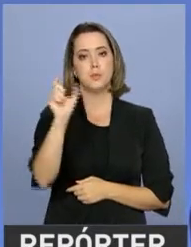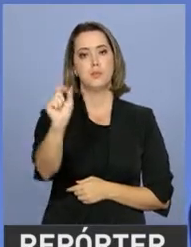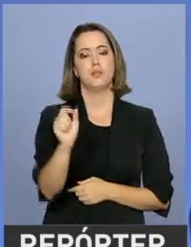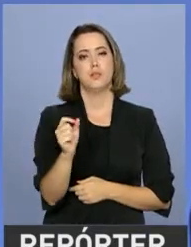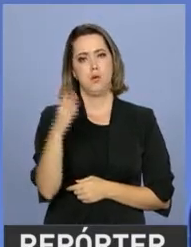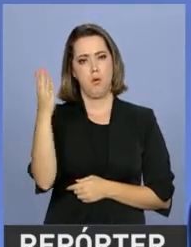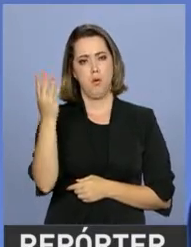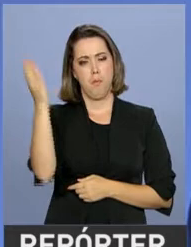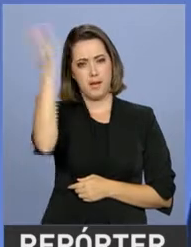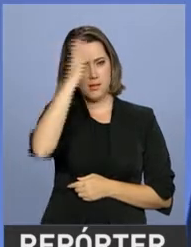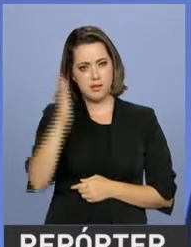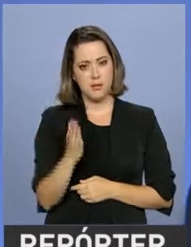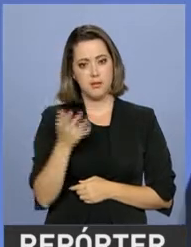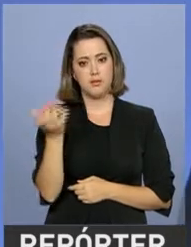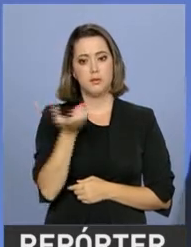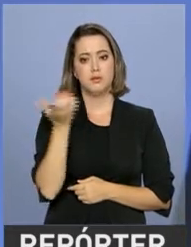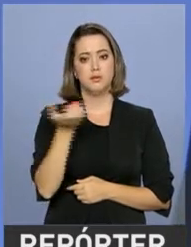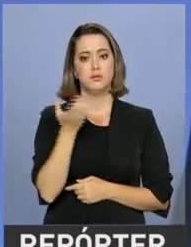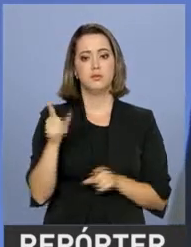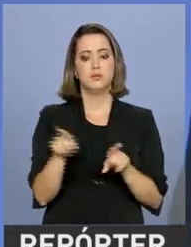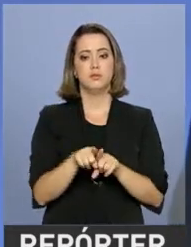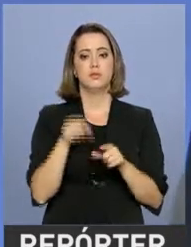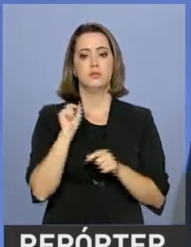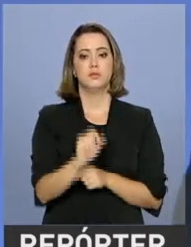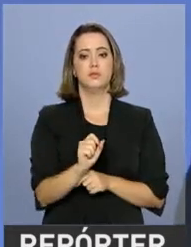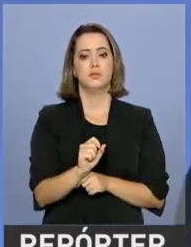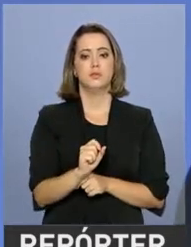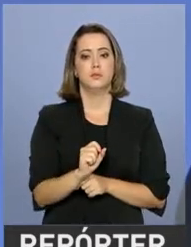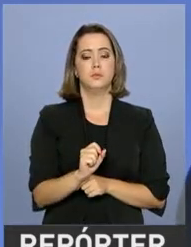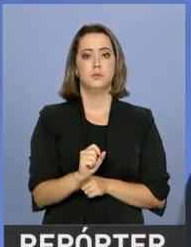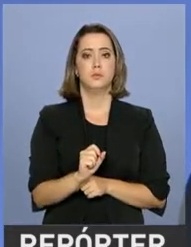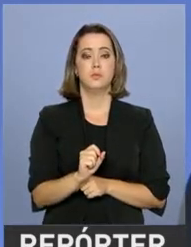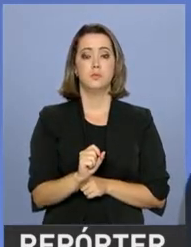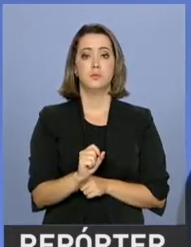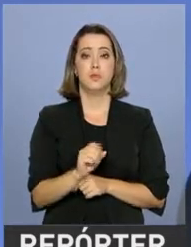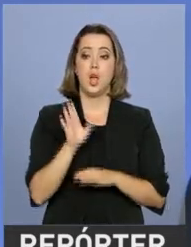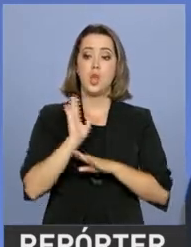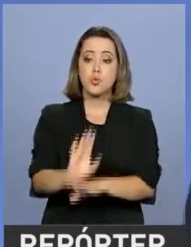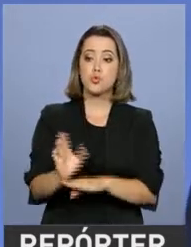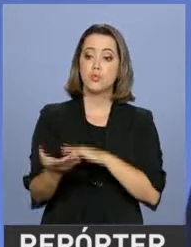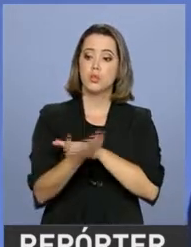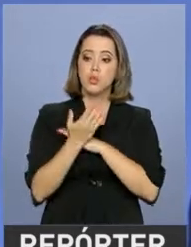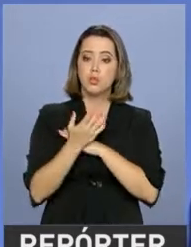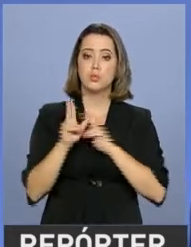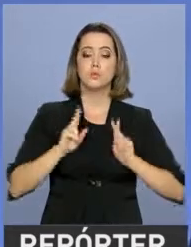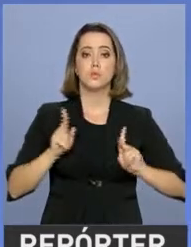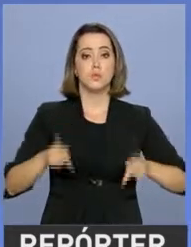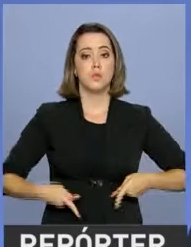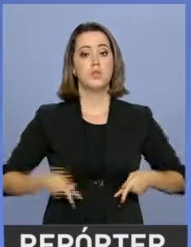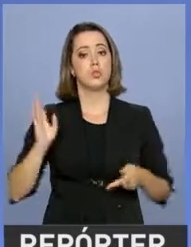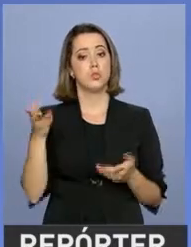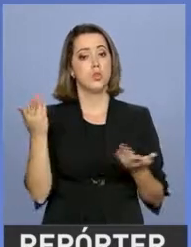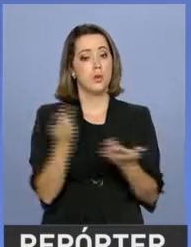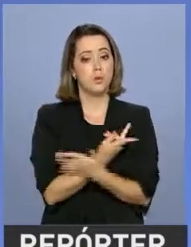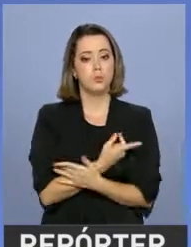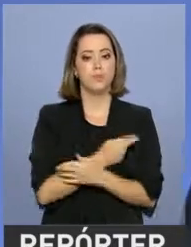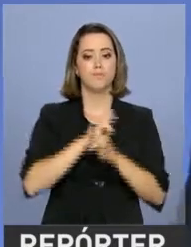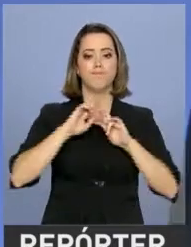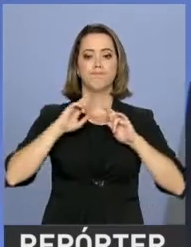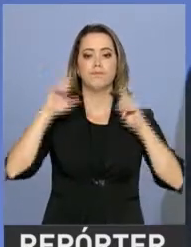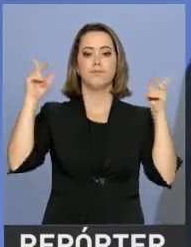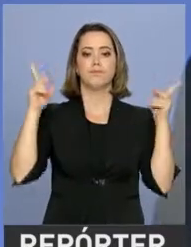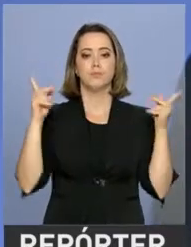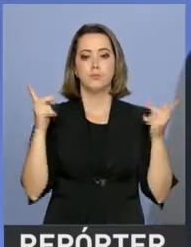na oferta de ajuda humanitário que já foi feito e reiterada